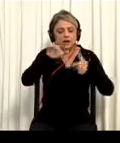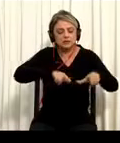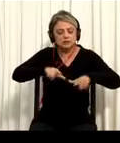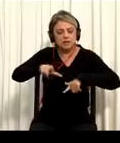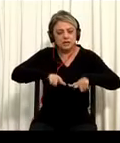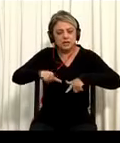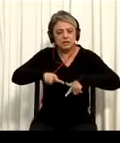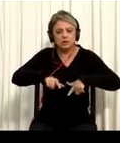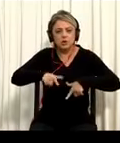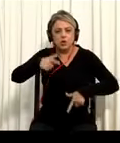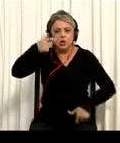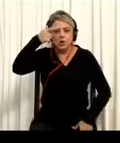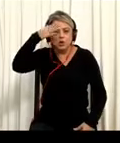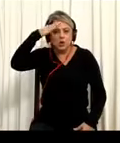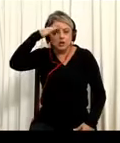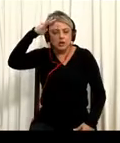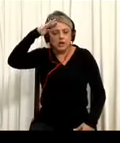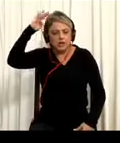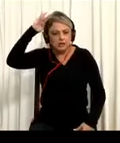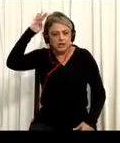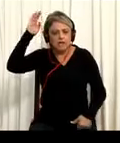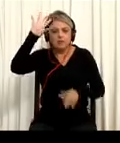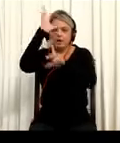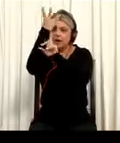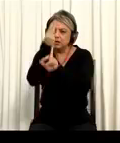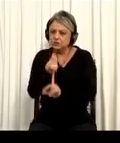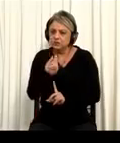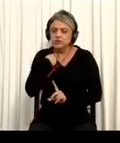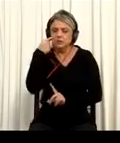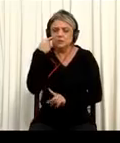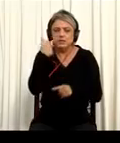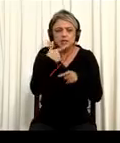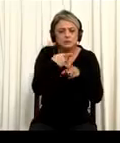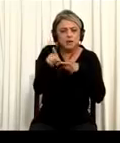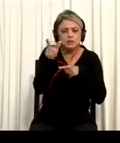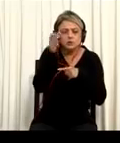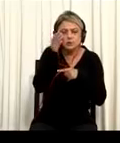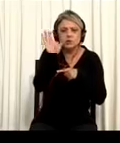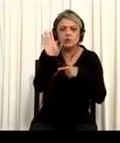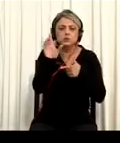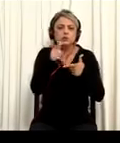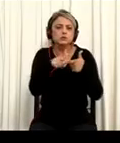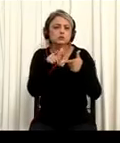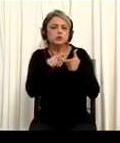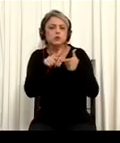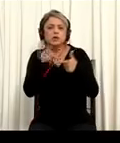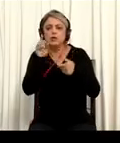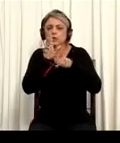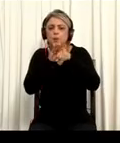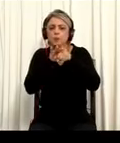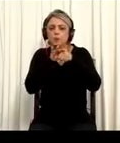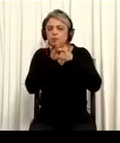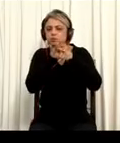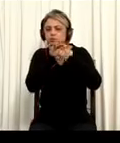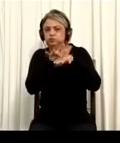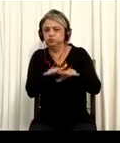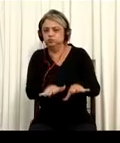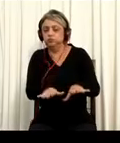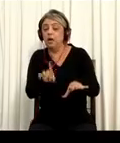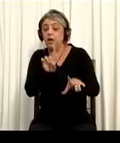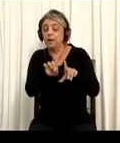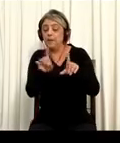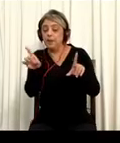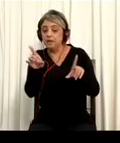e intelectuais, artistas, para pensar as saídas dessa crise, que não é apenas a pandemia, mas que vem